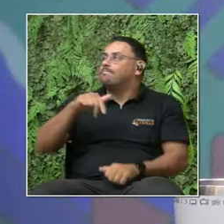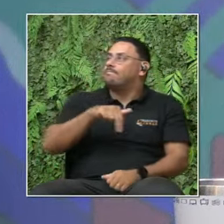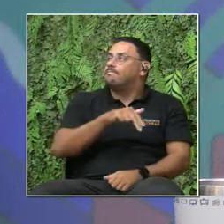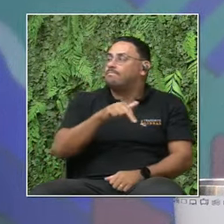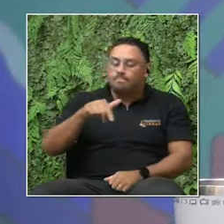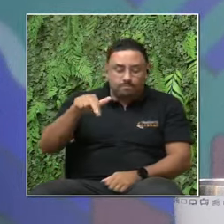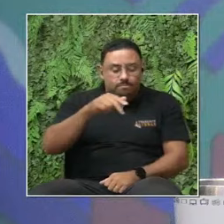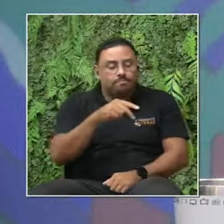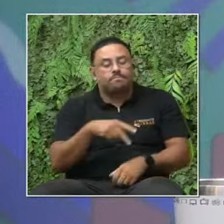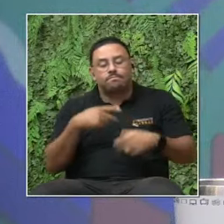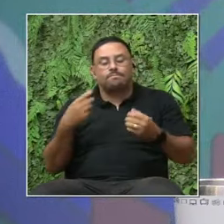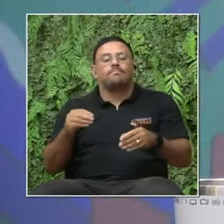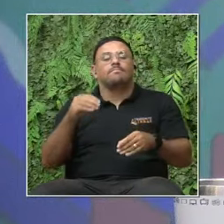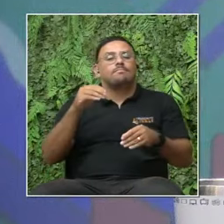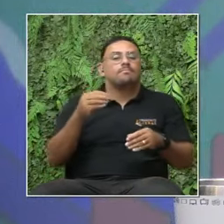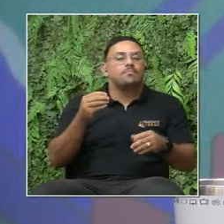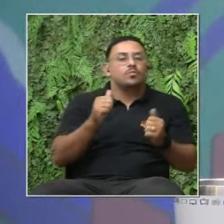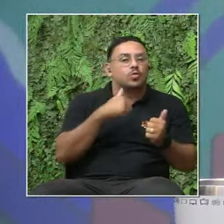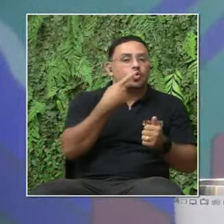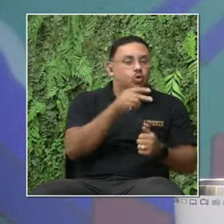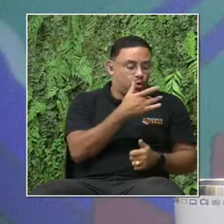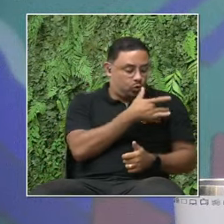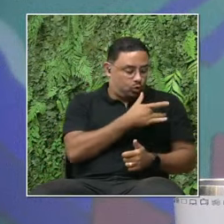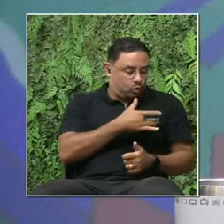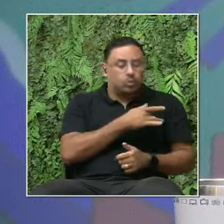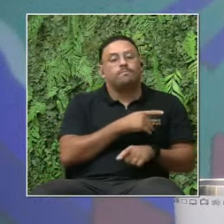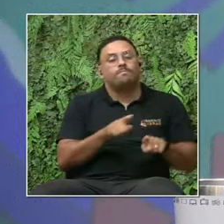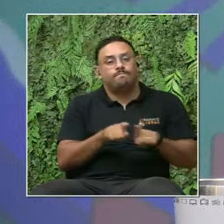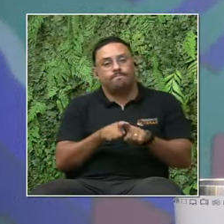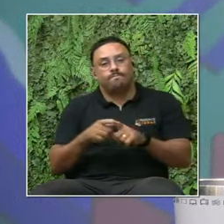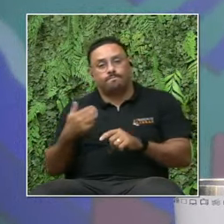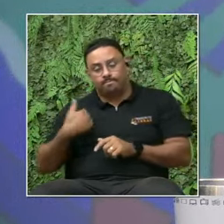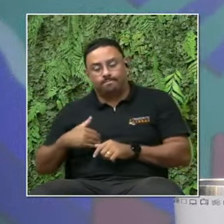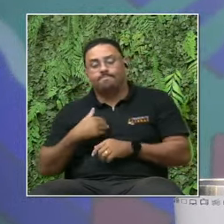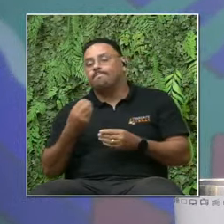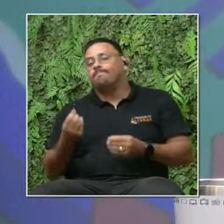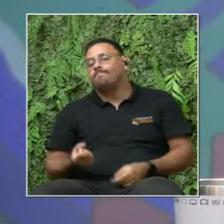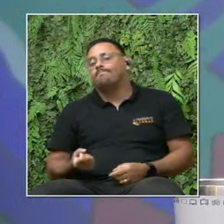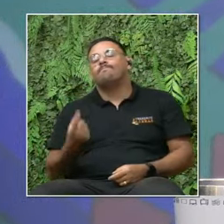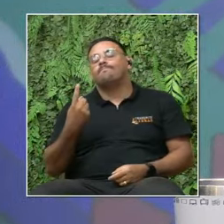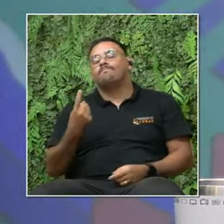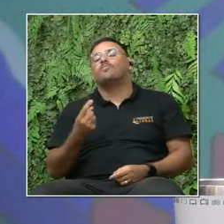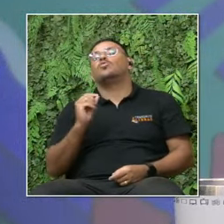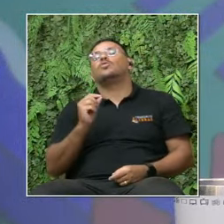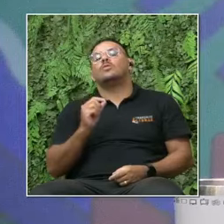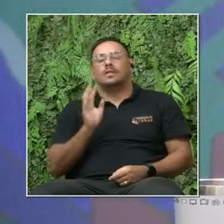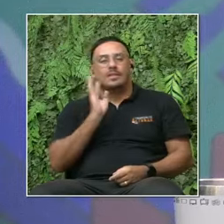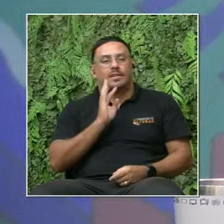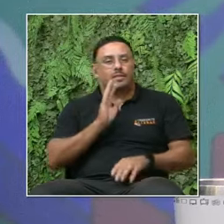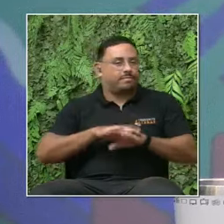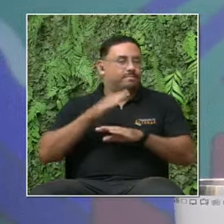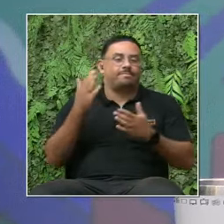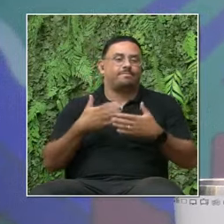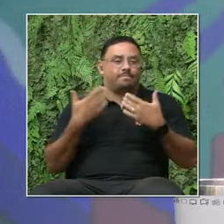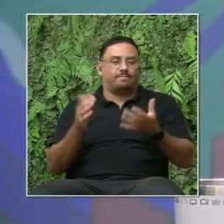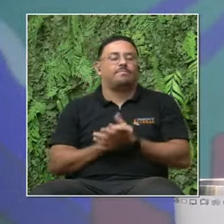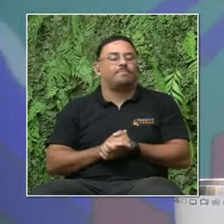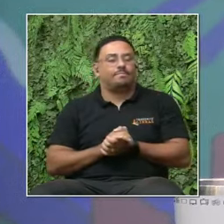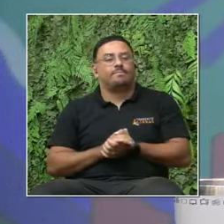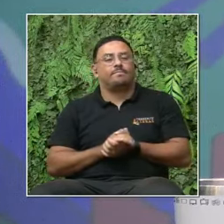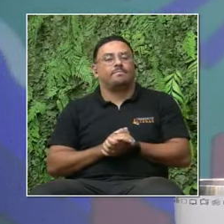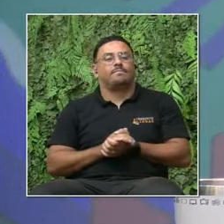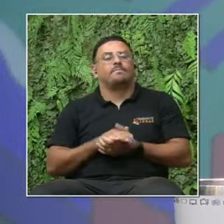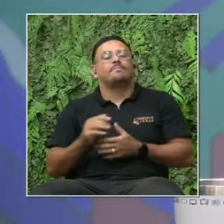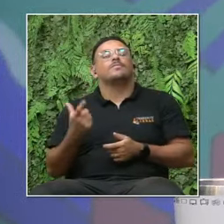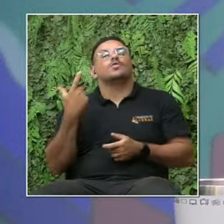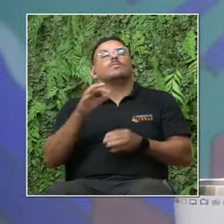Gramado tanto pelo lado do Cruzeiro quanto lado do Atlético assim é uma coisa impressionante é uma coisa que são são são pessoas monta seleção fácil